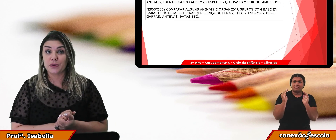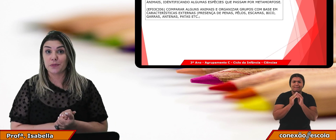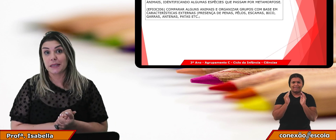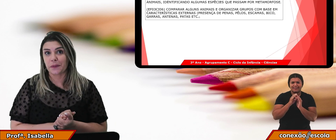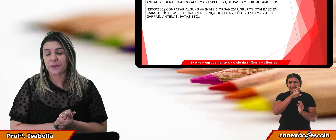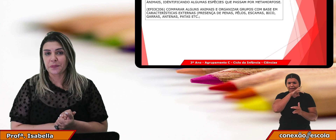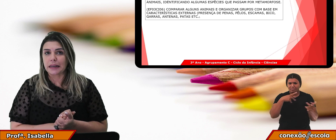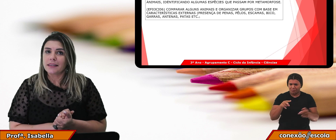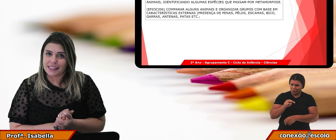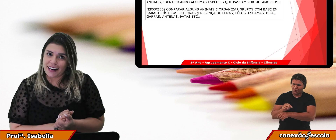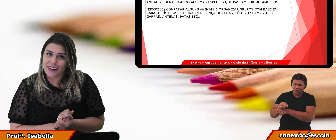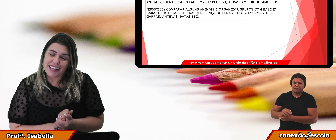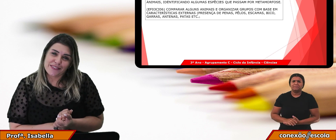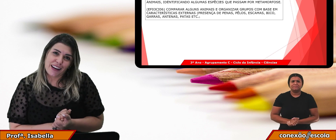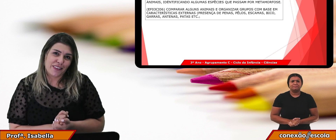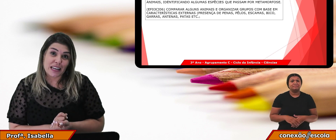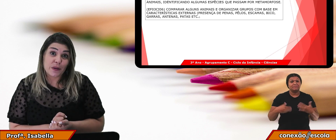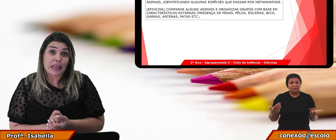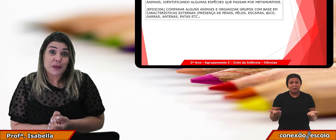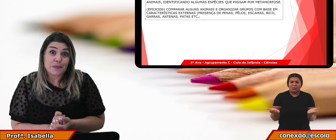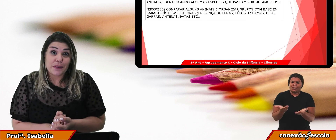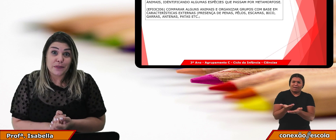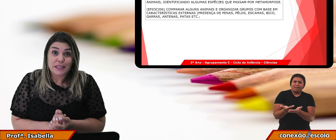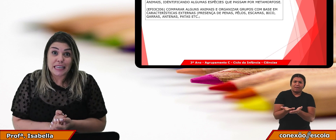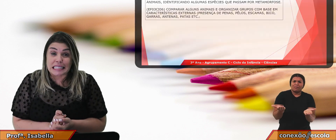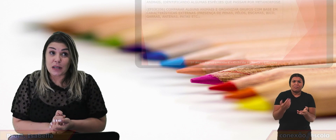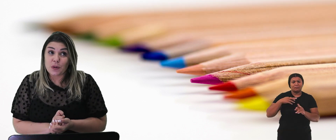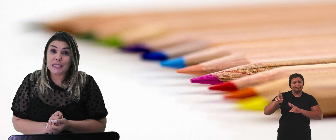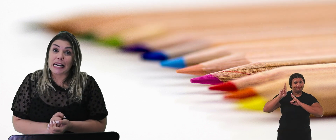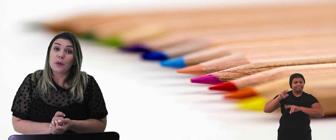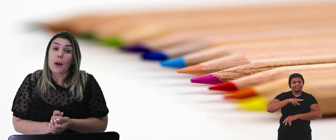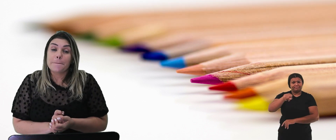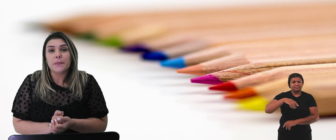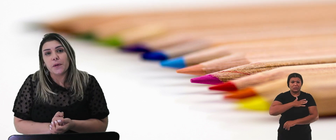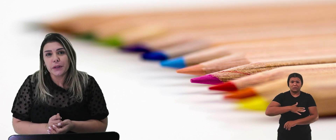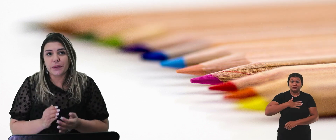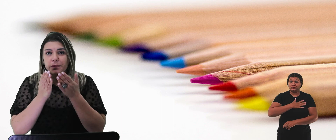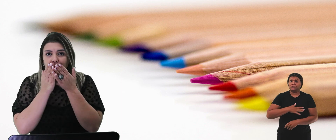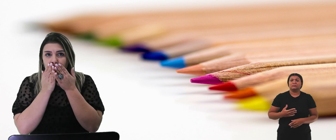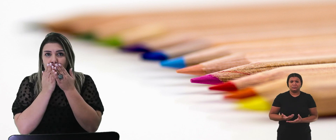animal de estimação. Certo? Essa foi a nossa aulinha. Eu espero que vocês tenham gostado